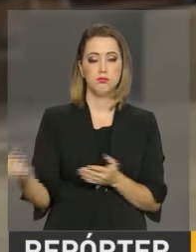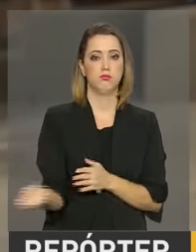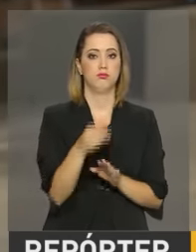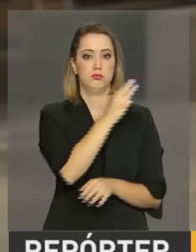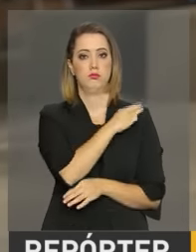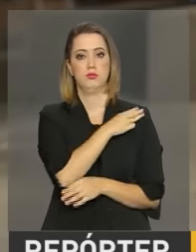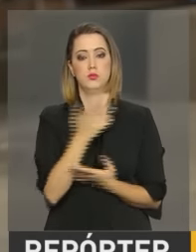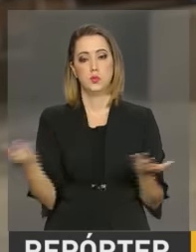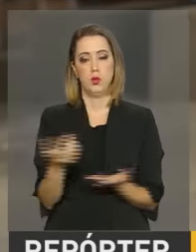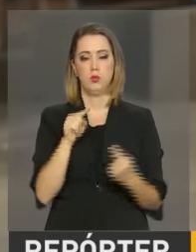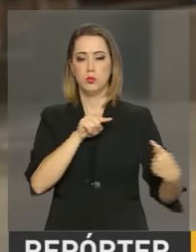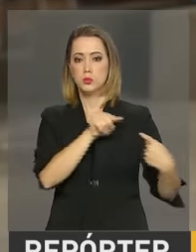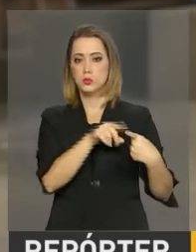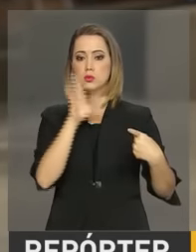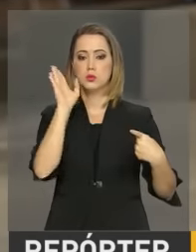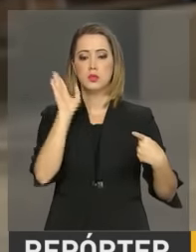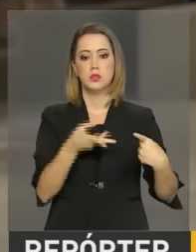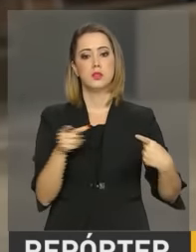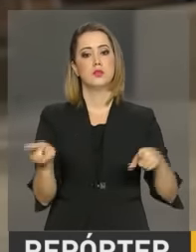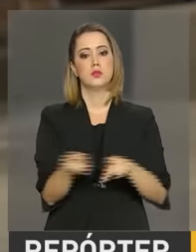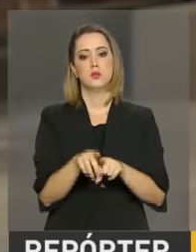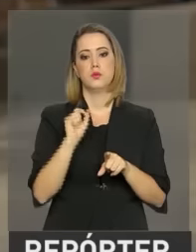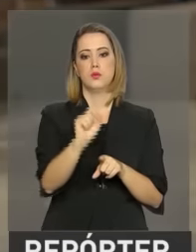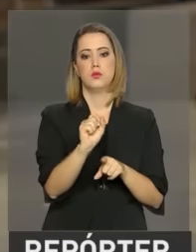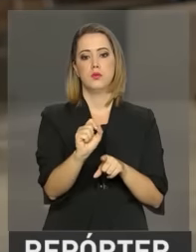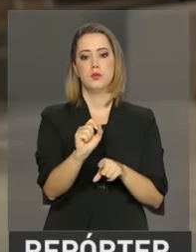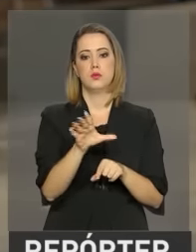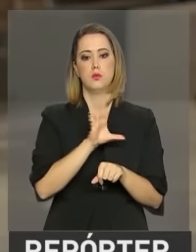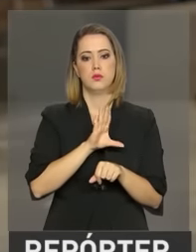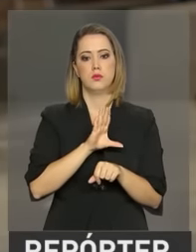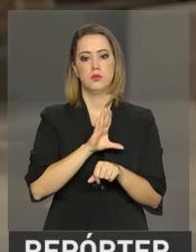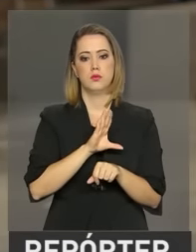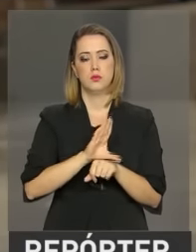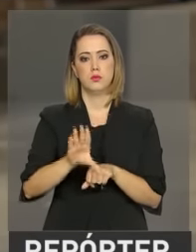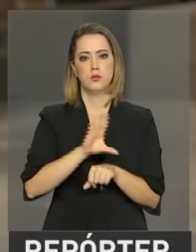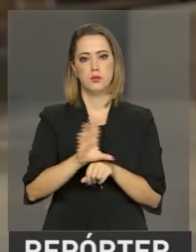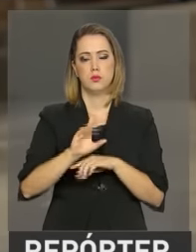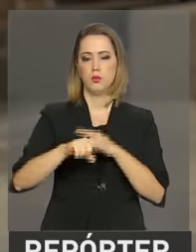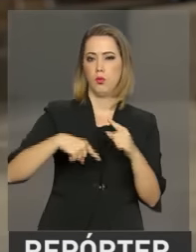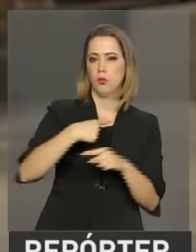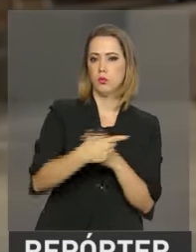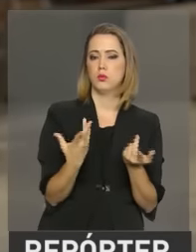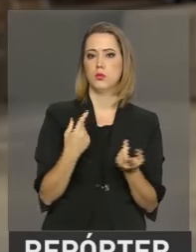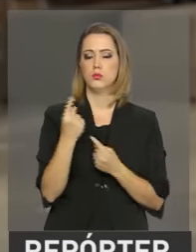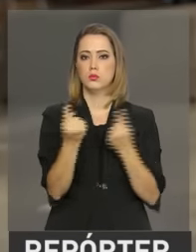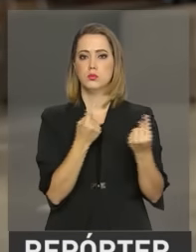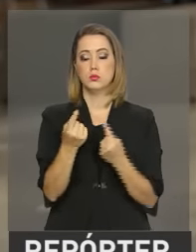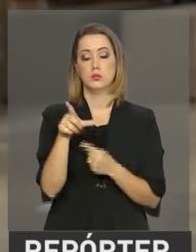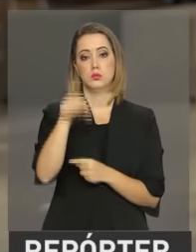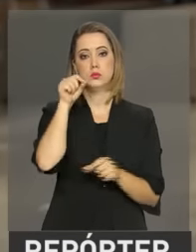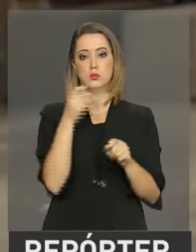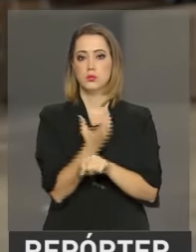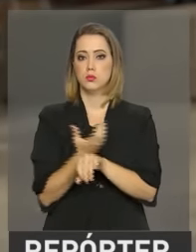médio que tem com objetivo estabelecer o turno integral flexibilizar a grade curricular de acordo com o perfil do aluno e